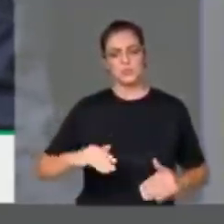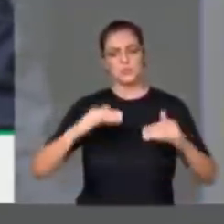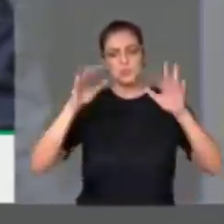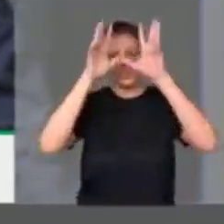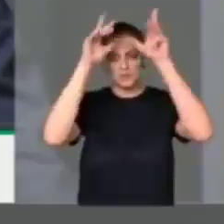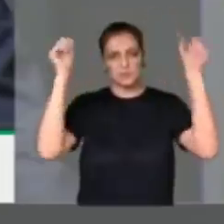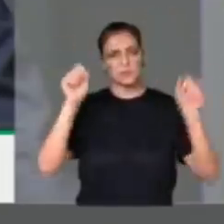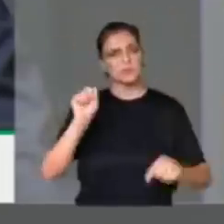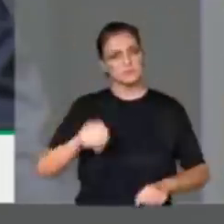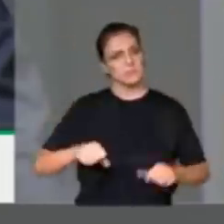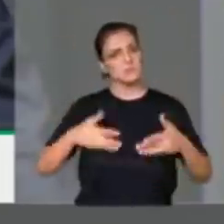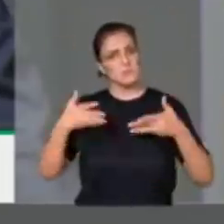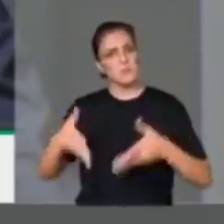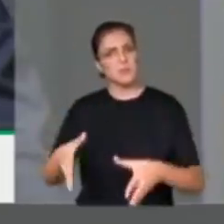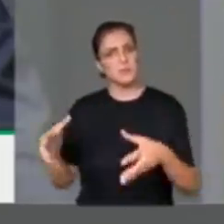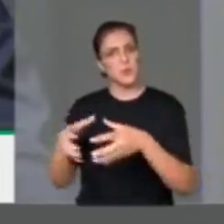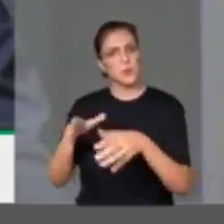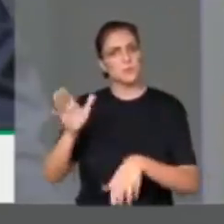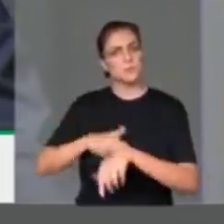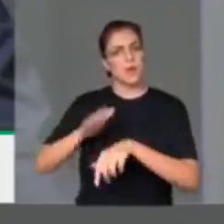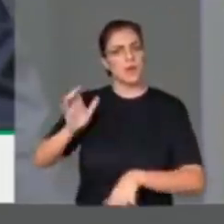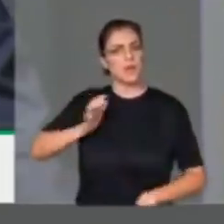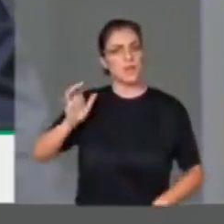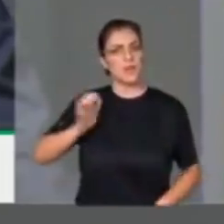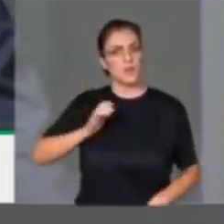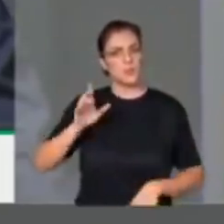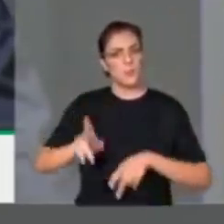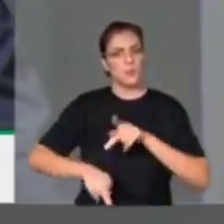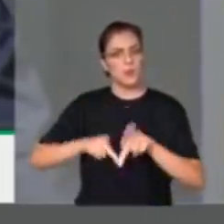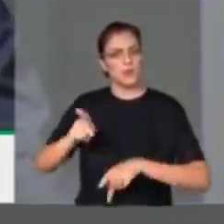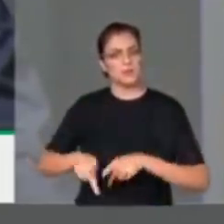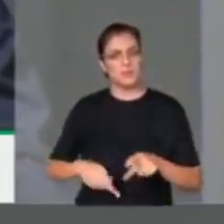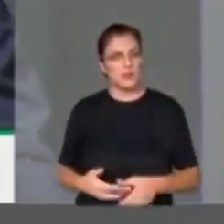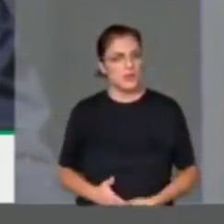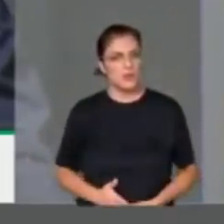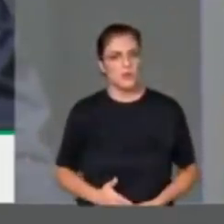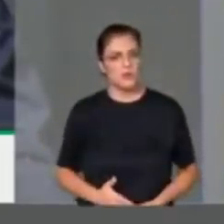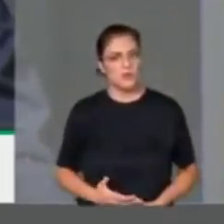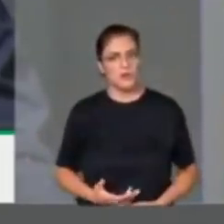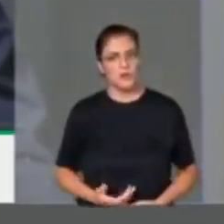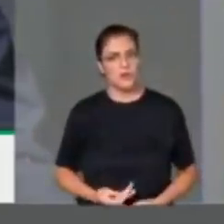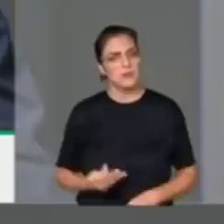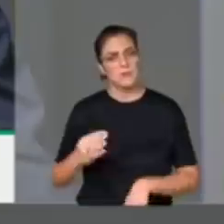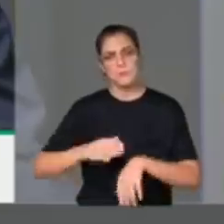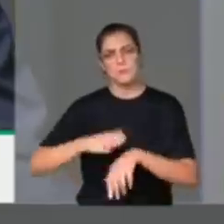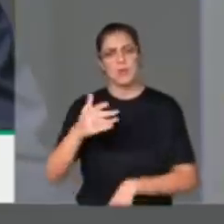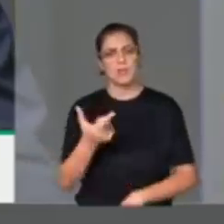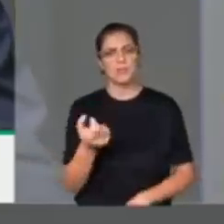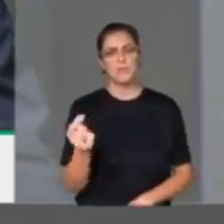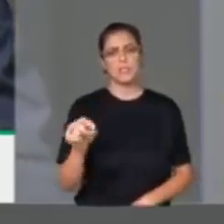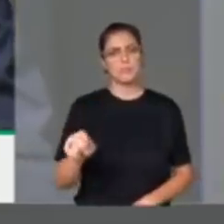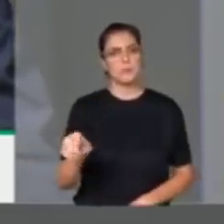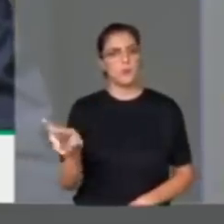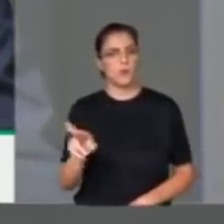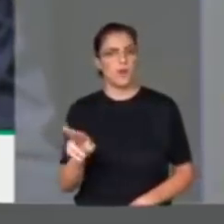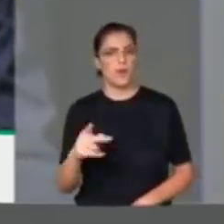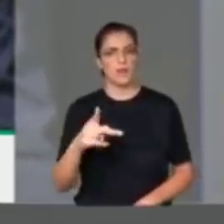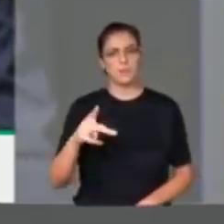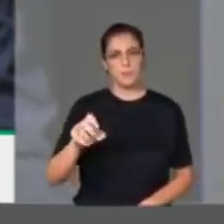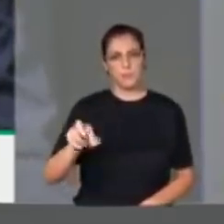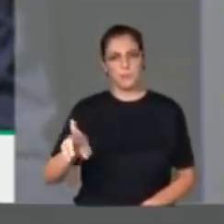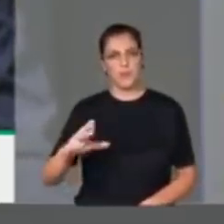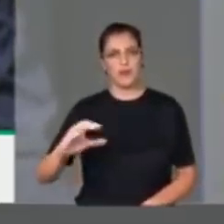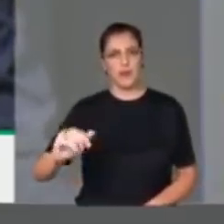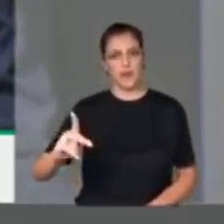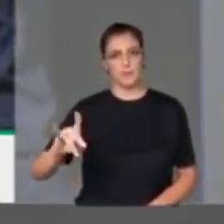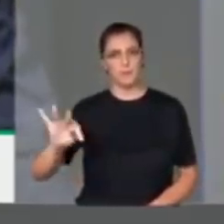parte do 1% mais rico da população, que tem uma renda familiar per capita superior a R$20 mil. Então, nós